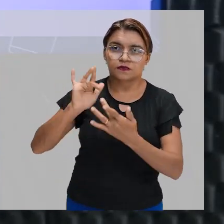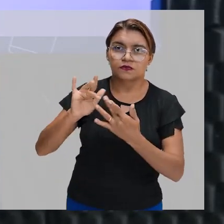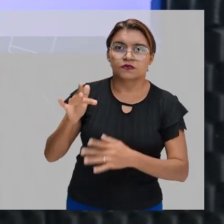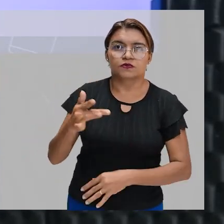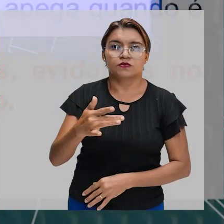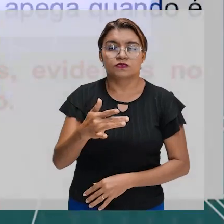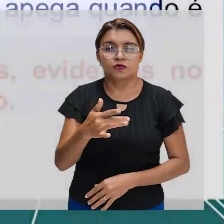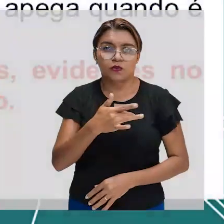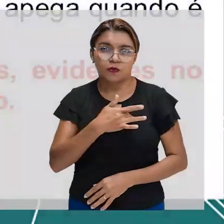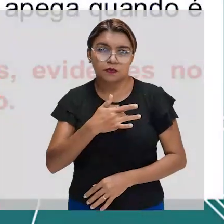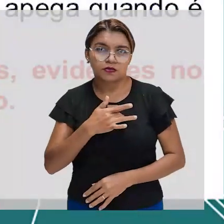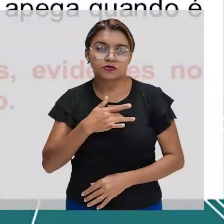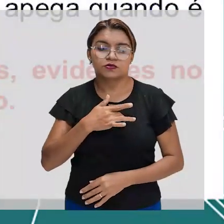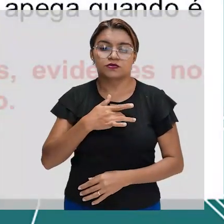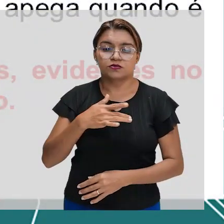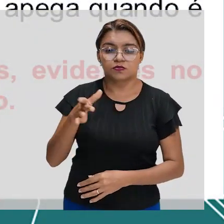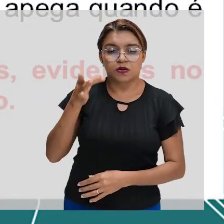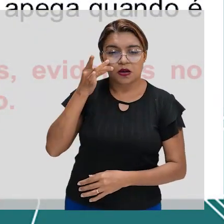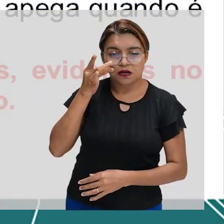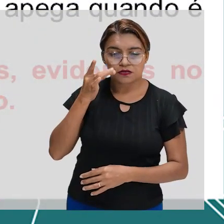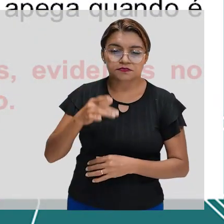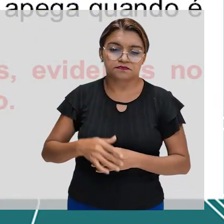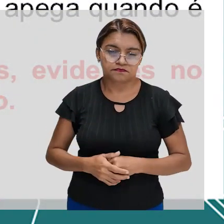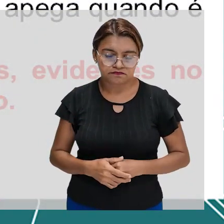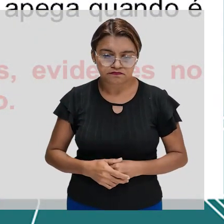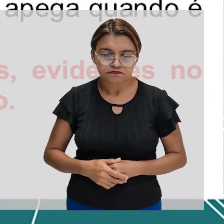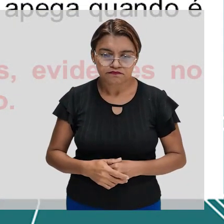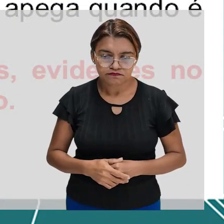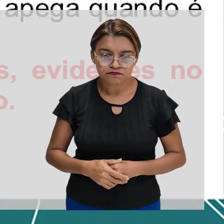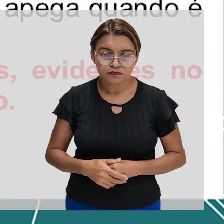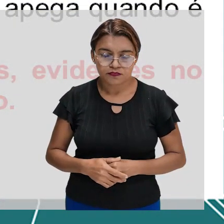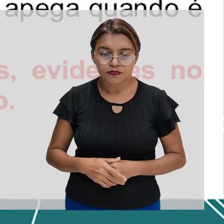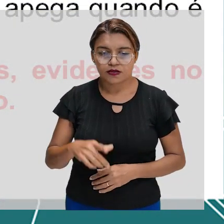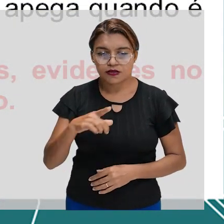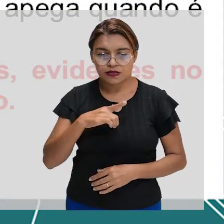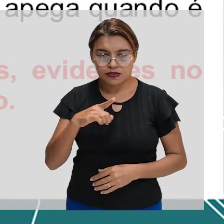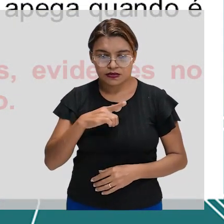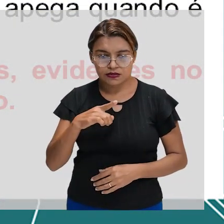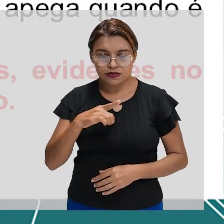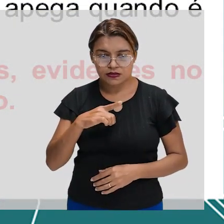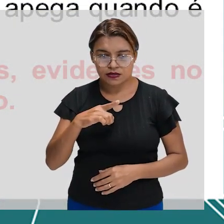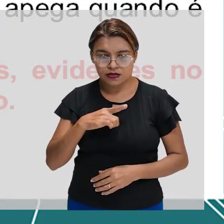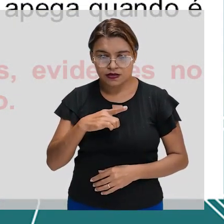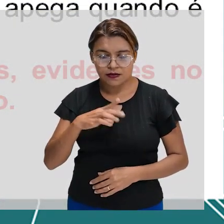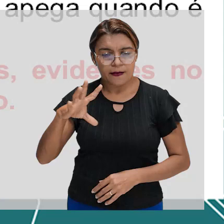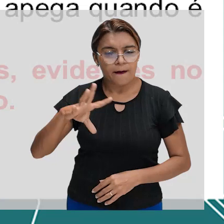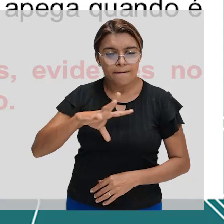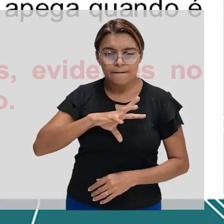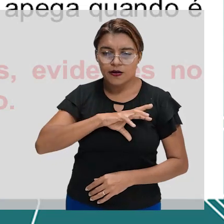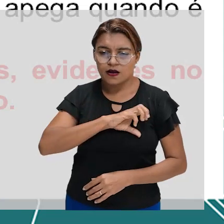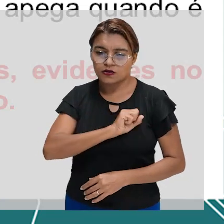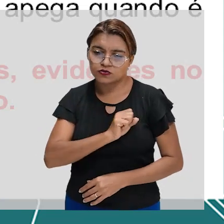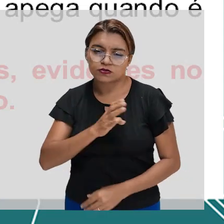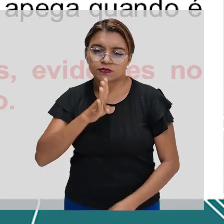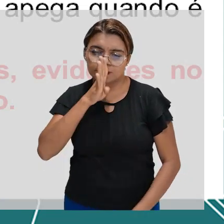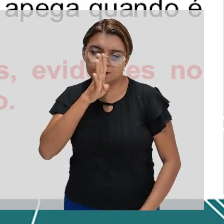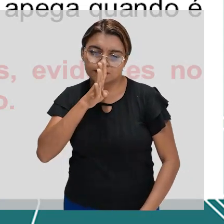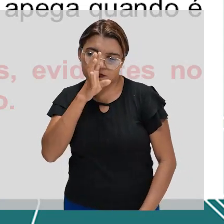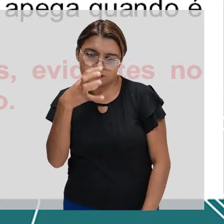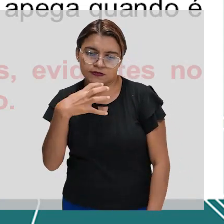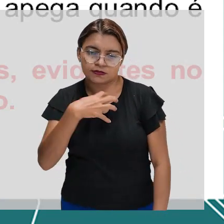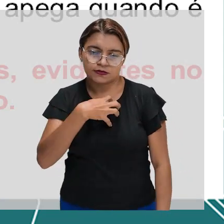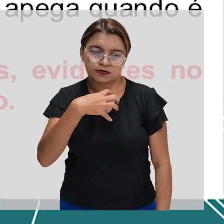vamos lá o mundo das paixões o excesso de sentimentos